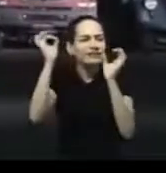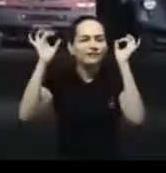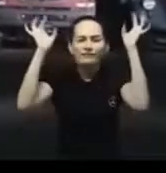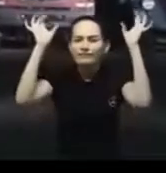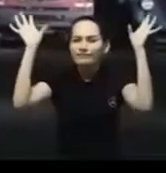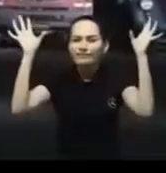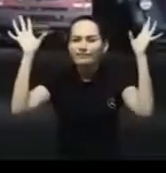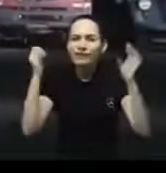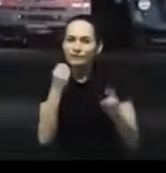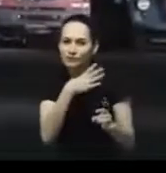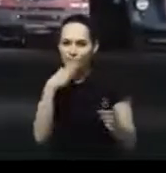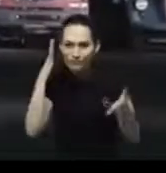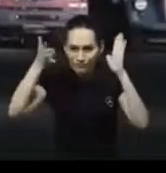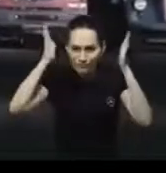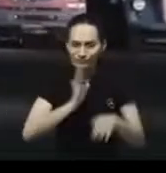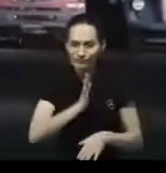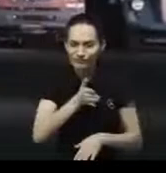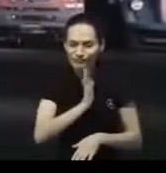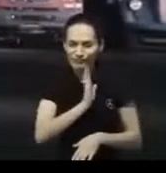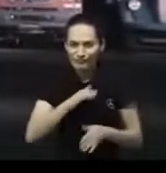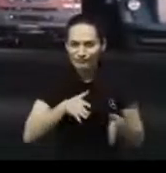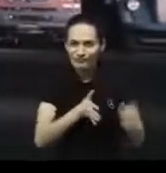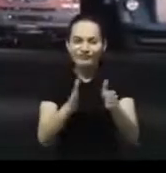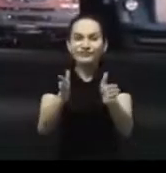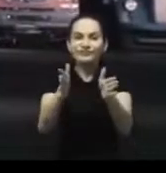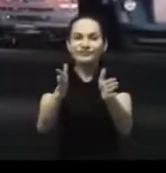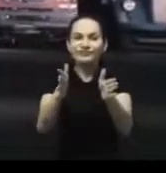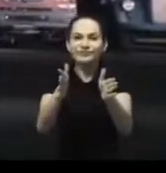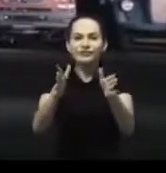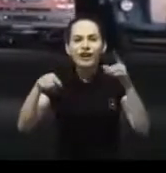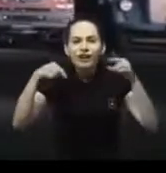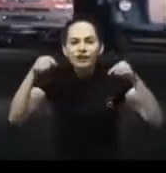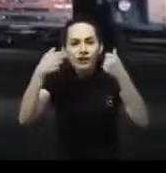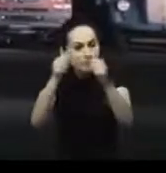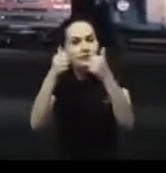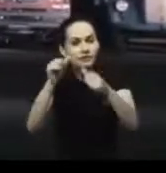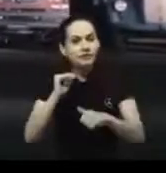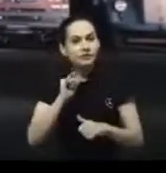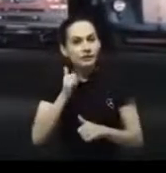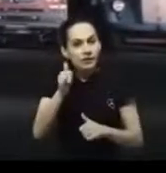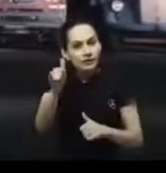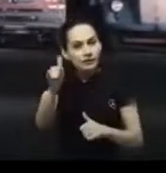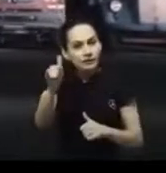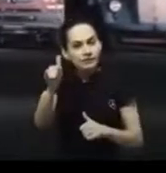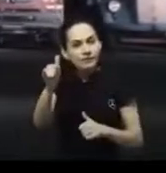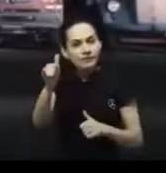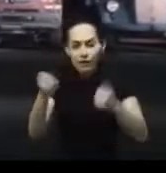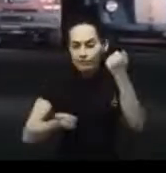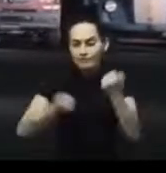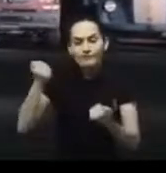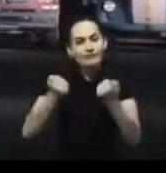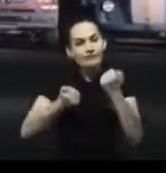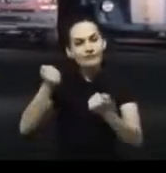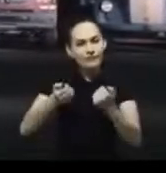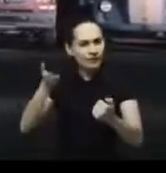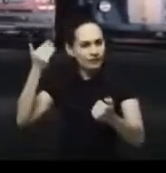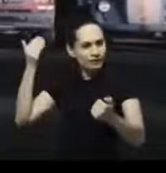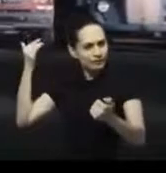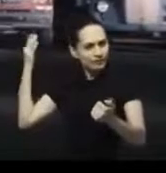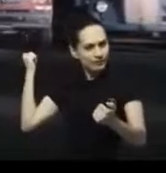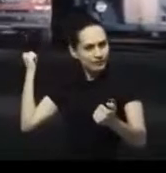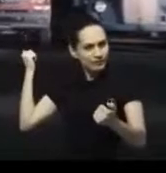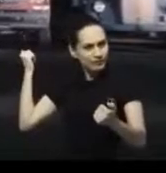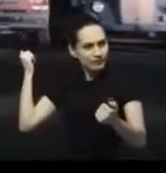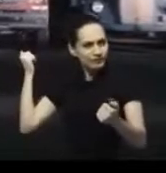do novo actros coração Estradeiro com chassi de ônibus elétrico um veículos do